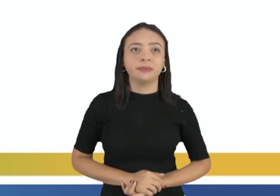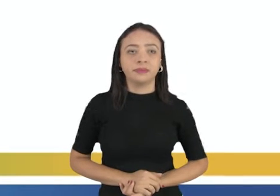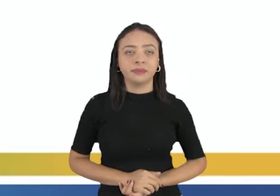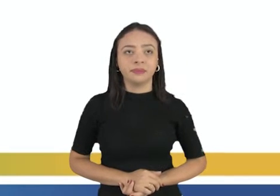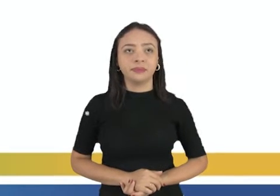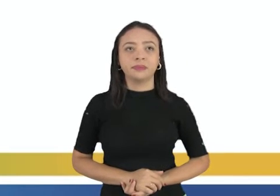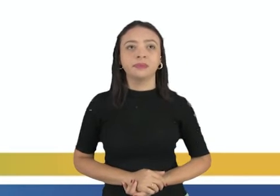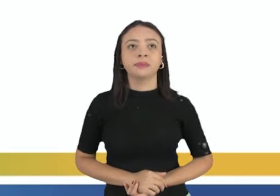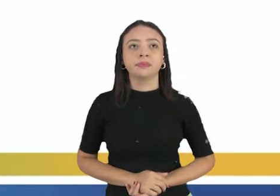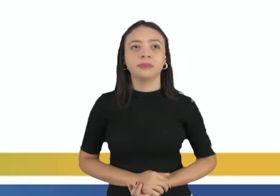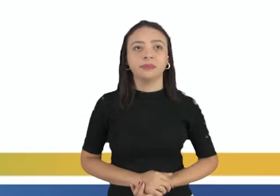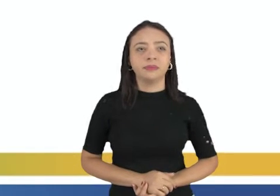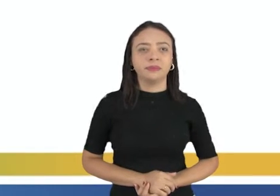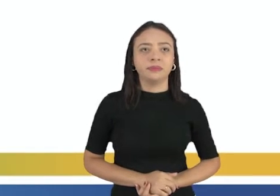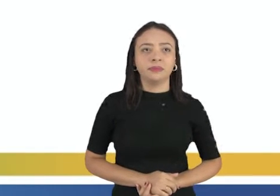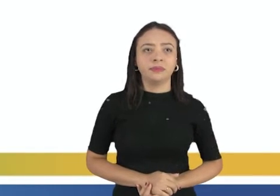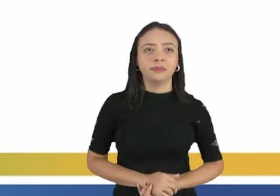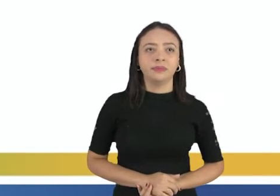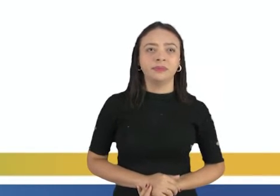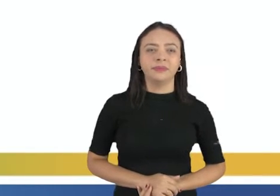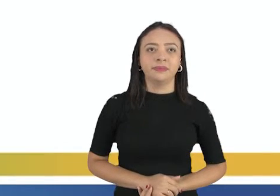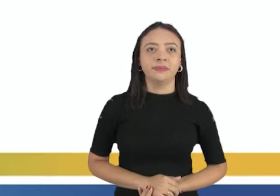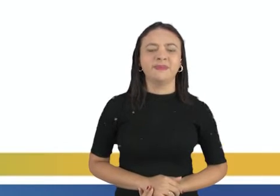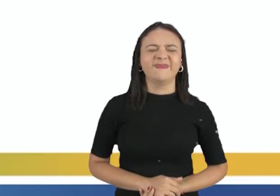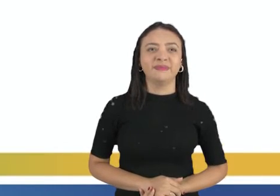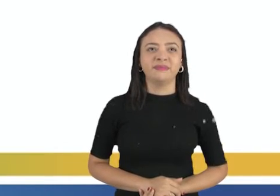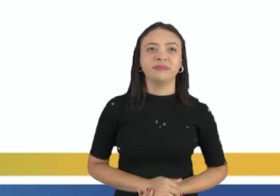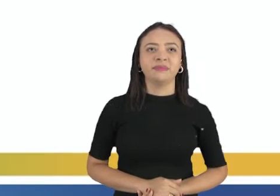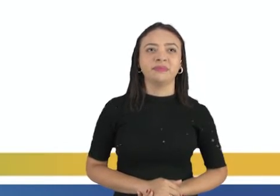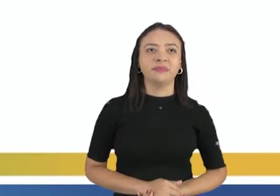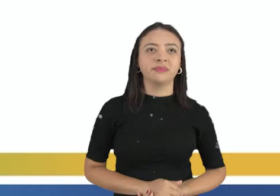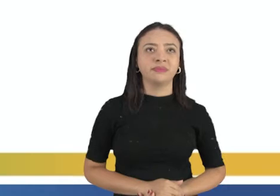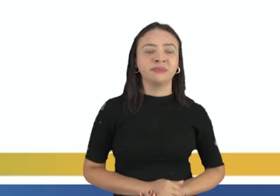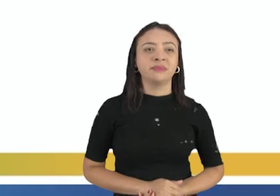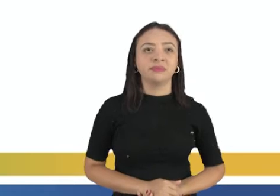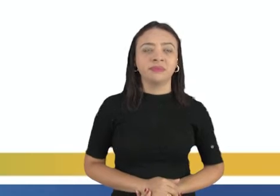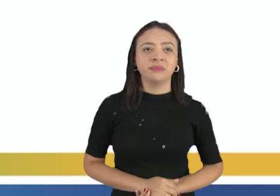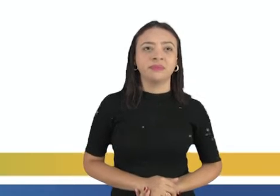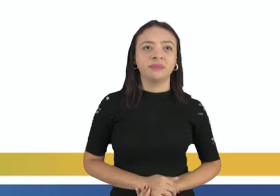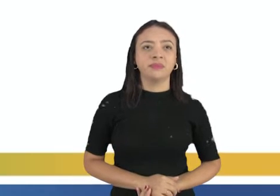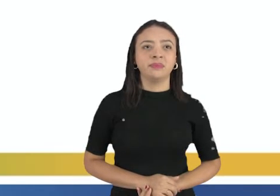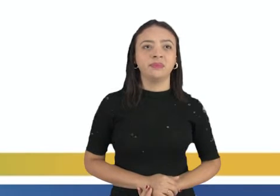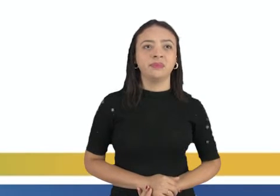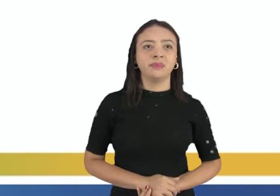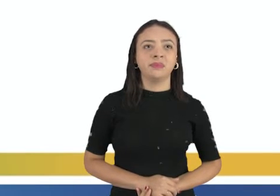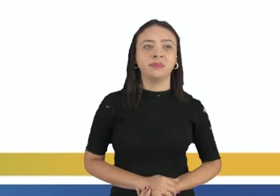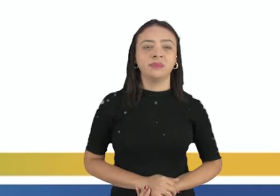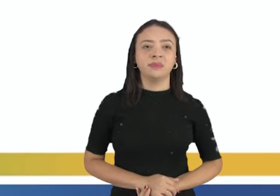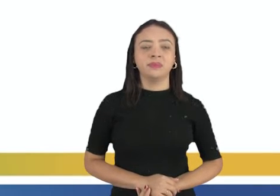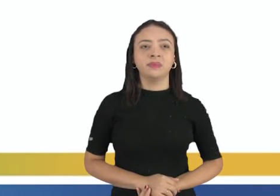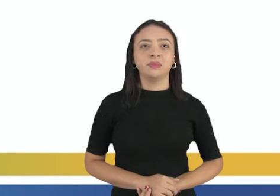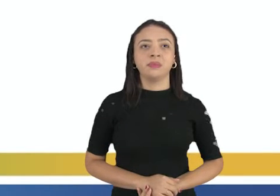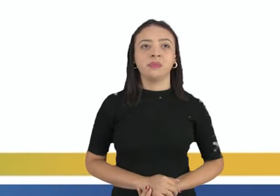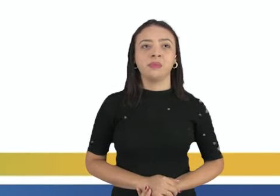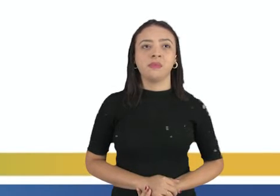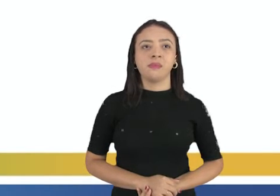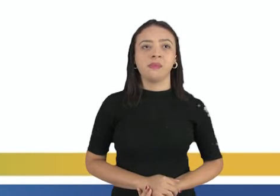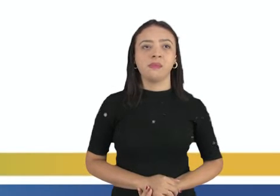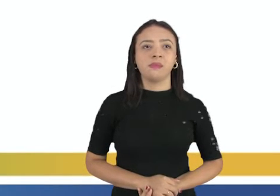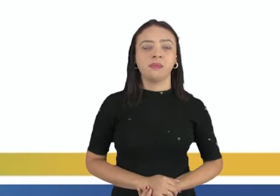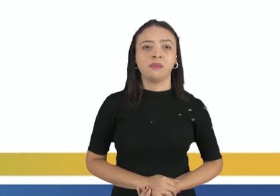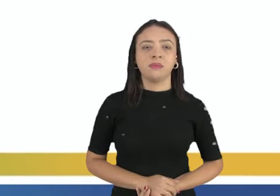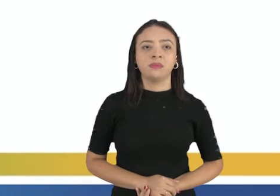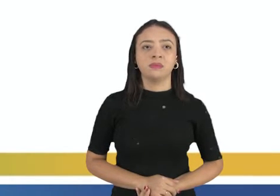Plínio Salgado, Anita Mafalte, Menotti del Pichia, Ronaldo de Carvalho, Guilherme de Almeida, Sérgio